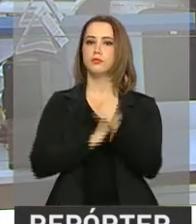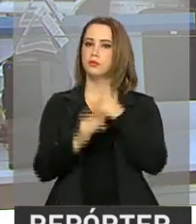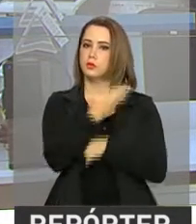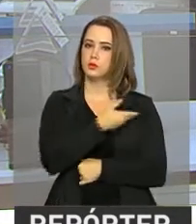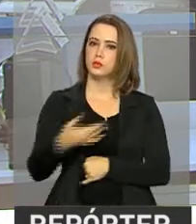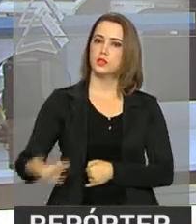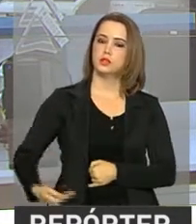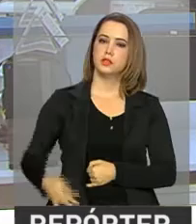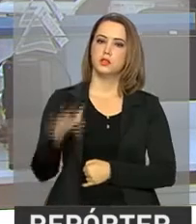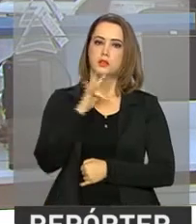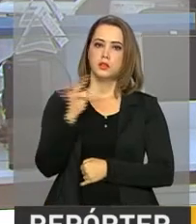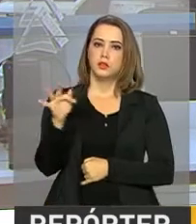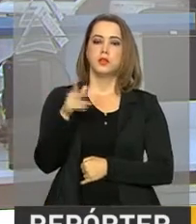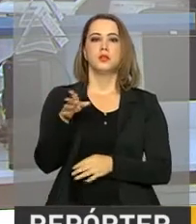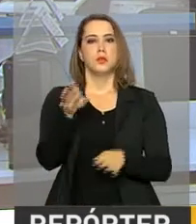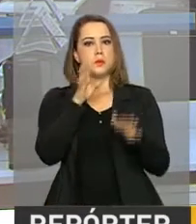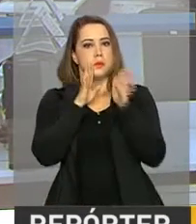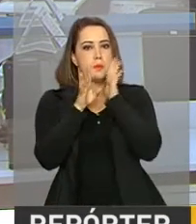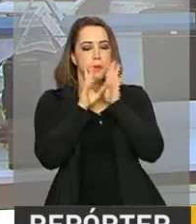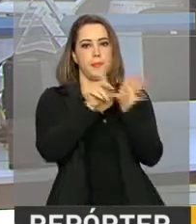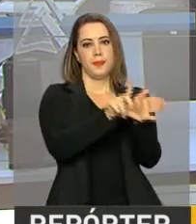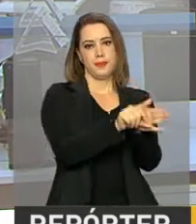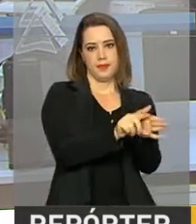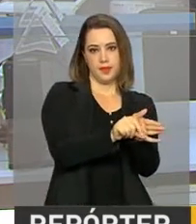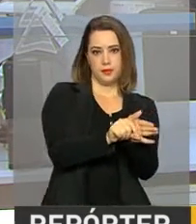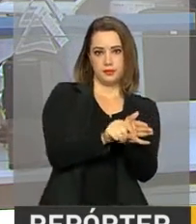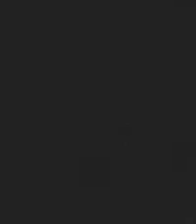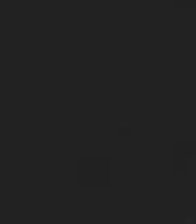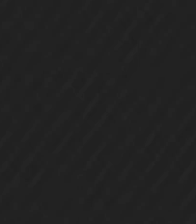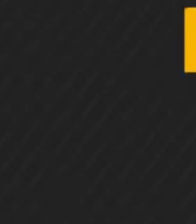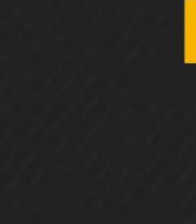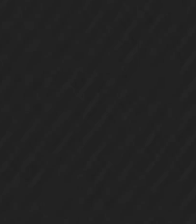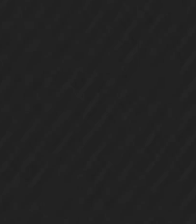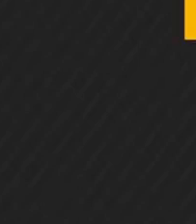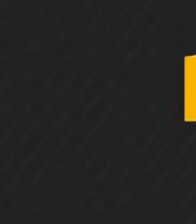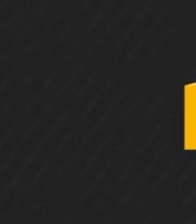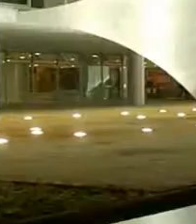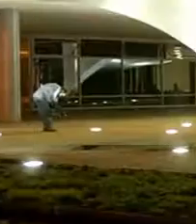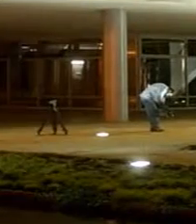do governo federal acompanhe também as novidades em nossas redes sociais